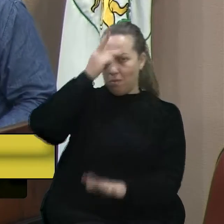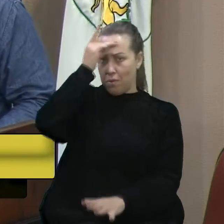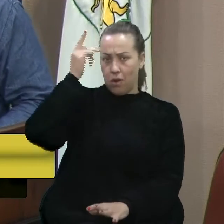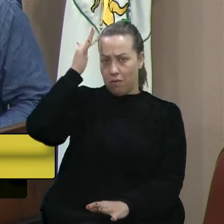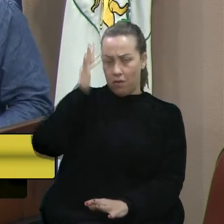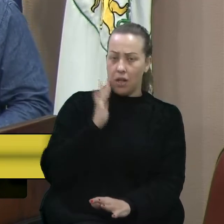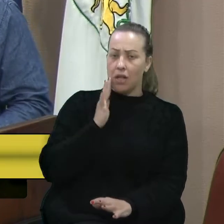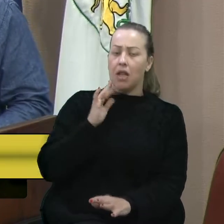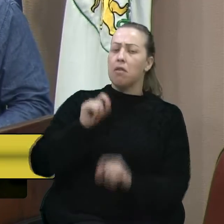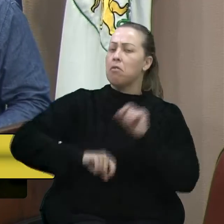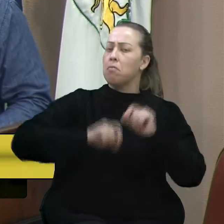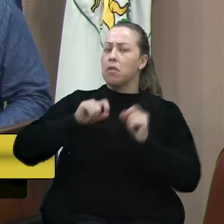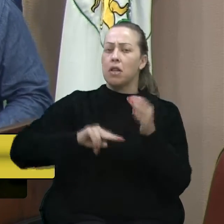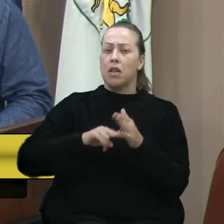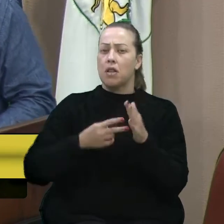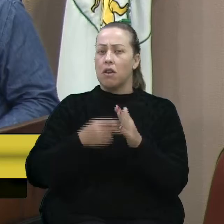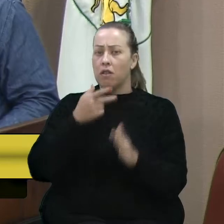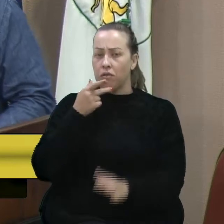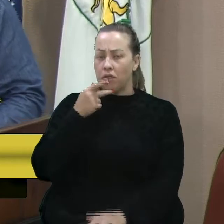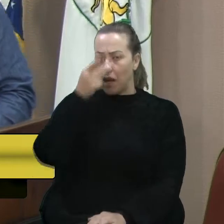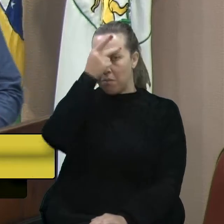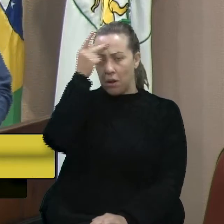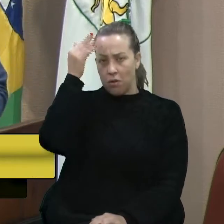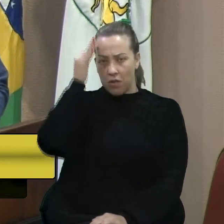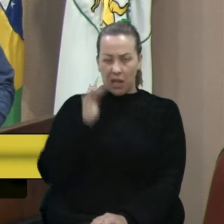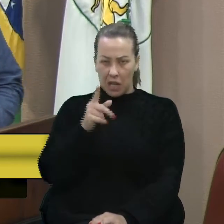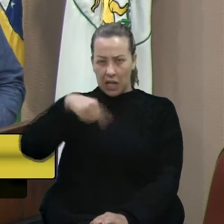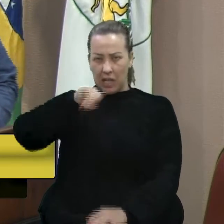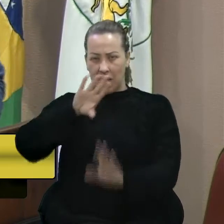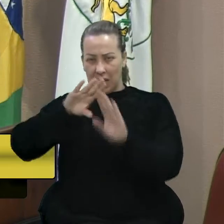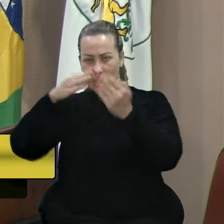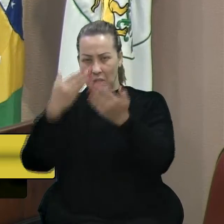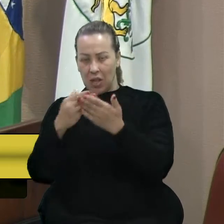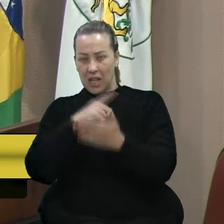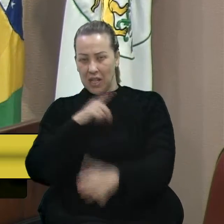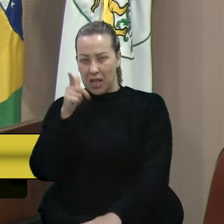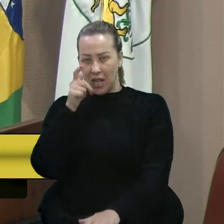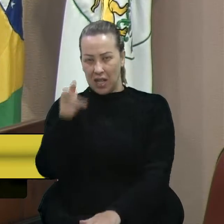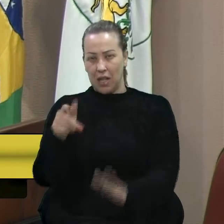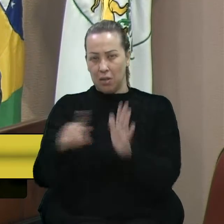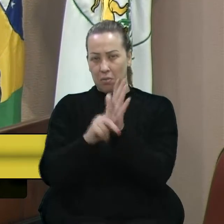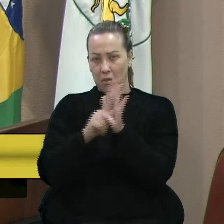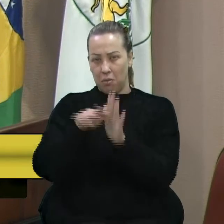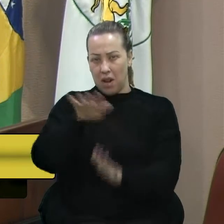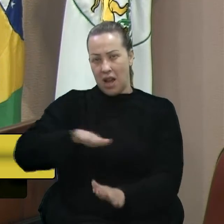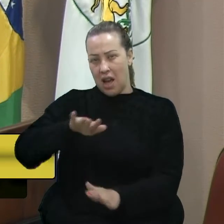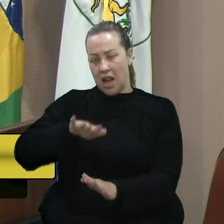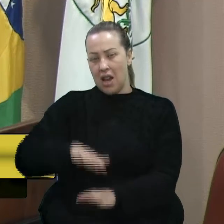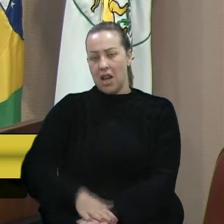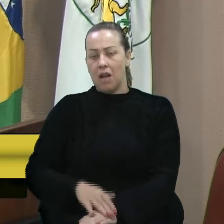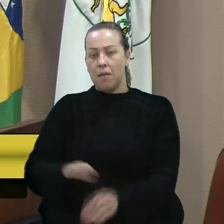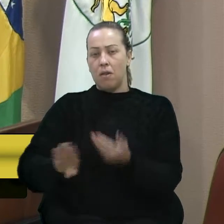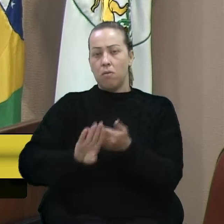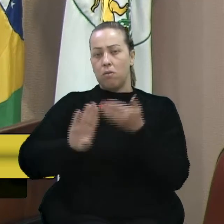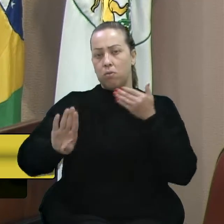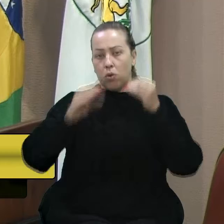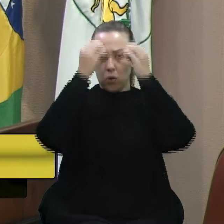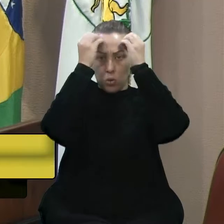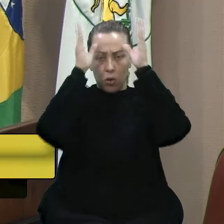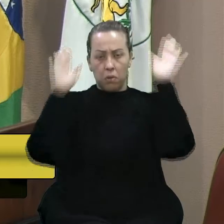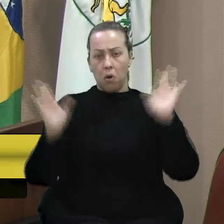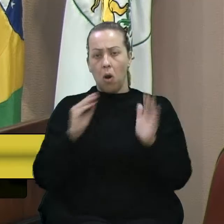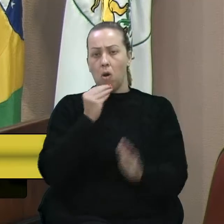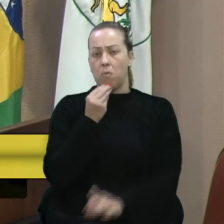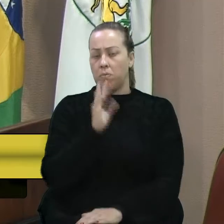que atribuem aos freirianos, às escolas com uma concepção freiriana, que ela se distancia do conhecimento. Claro que